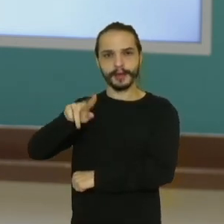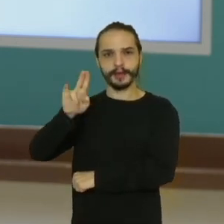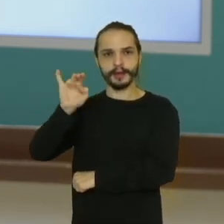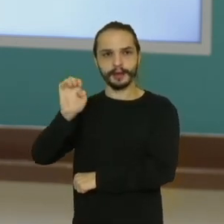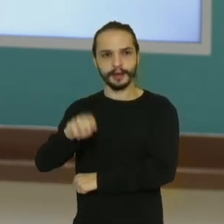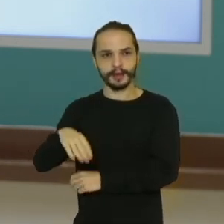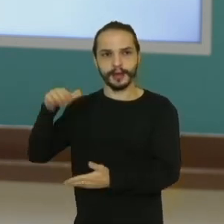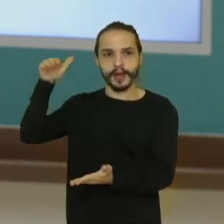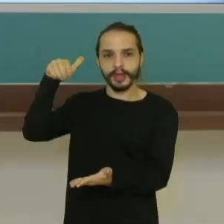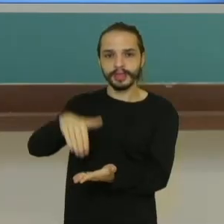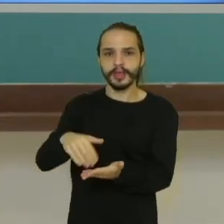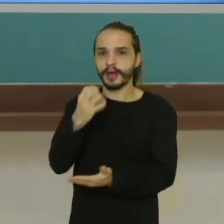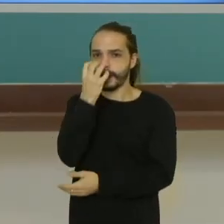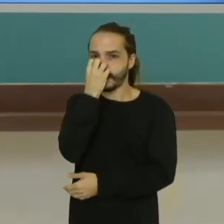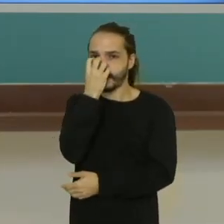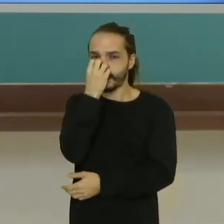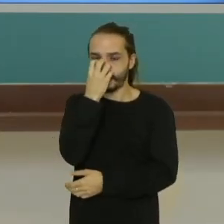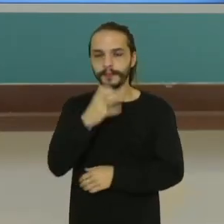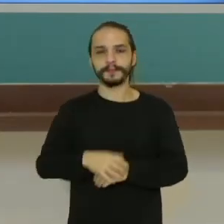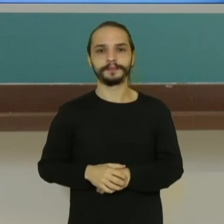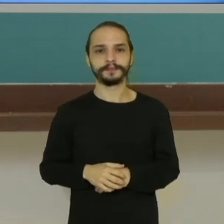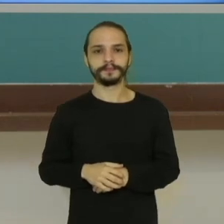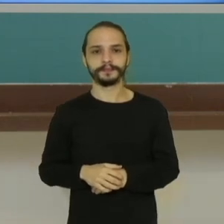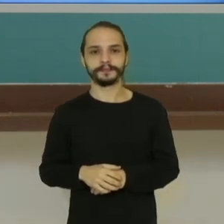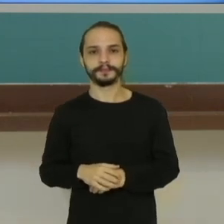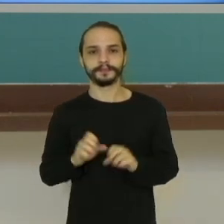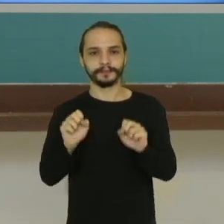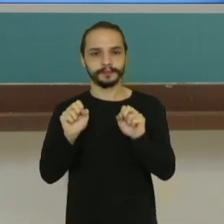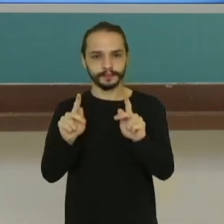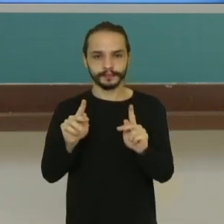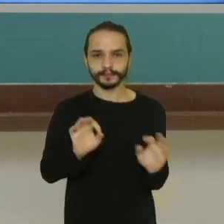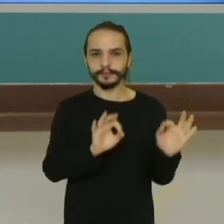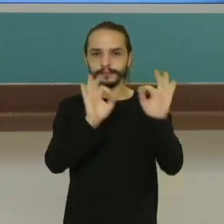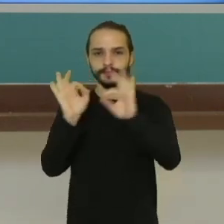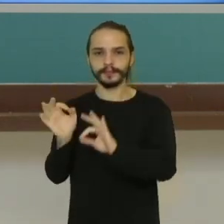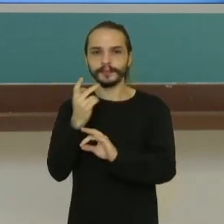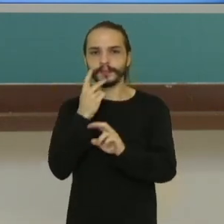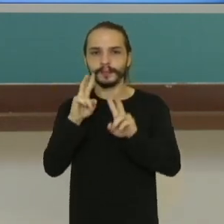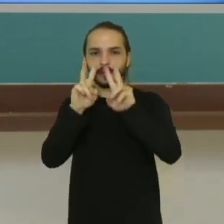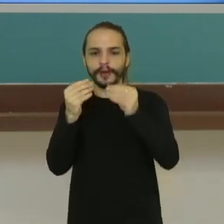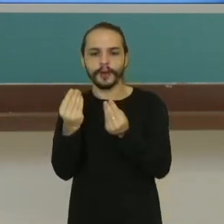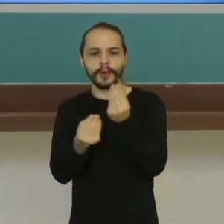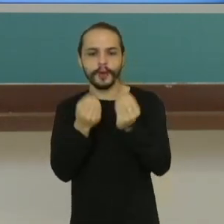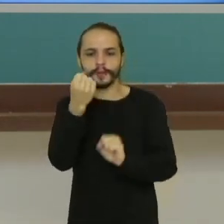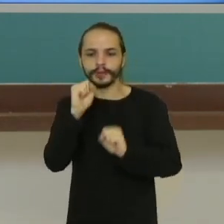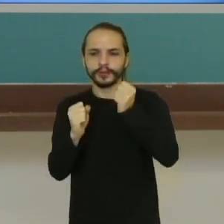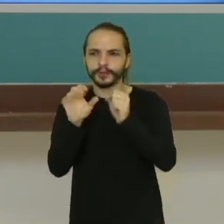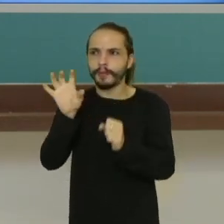Kong, por exemplo. Ok? Muito bem, falamos aqui então sobre a concentração industrial no mundo, onde é que estão